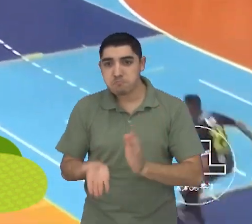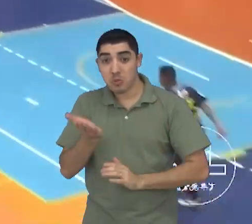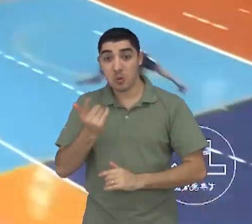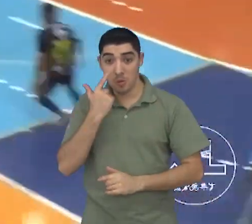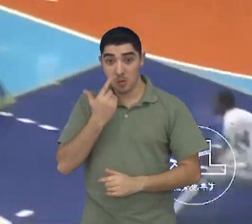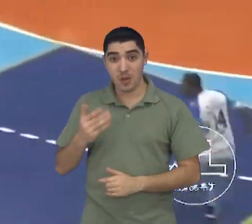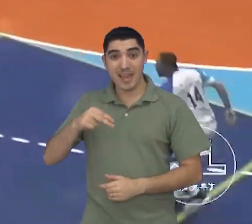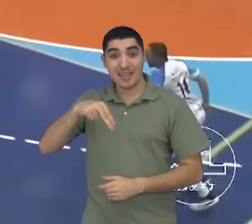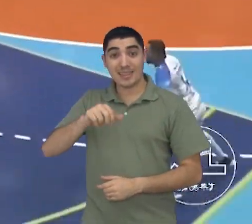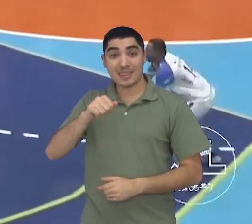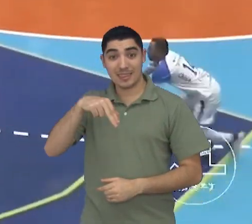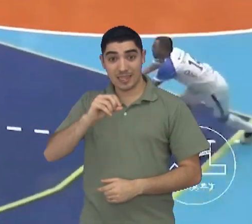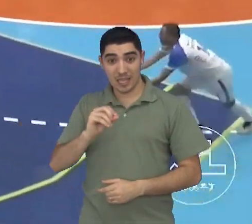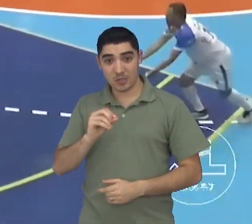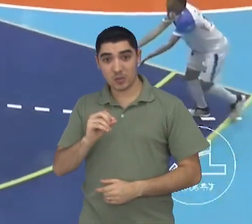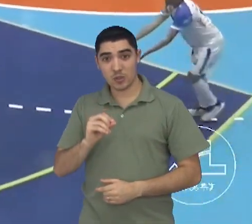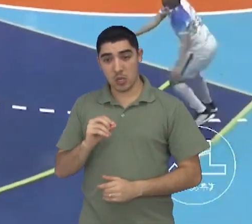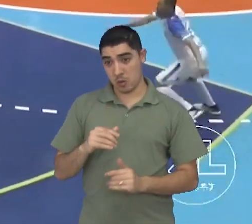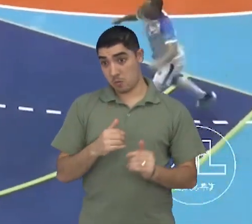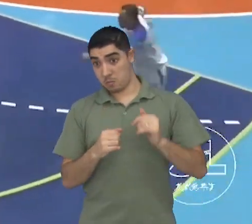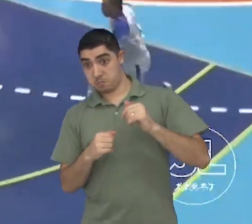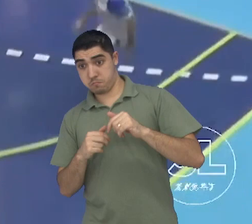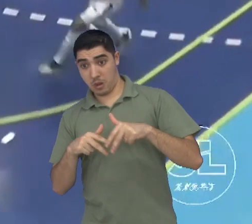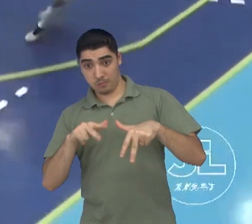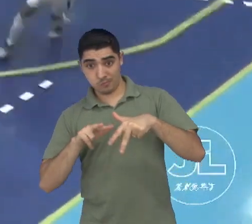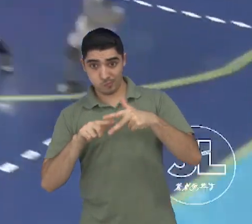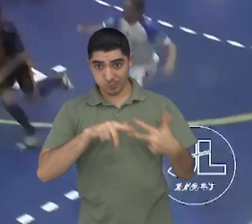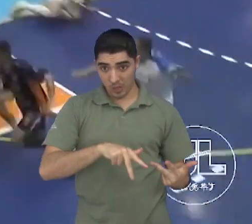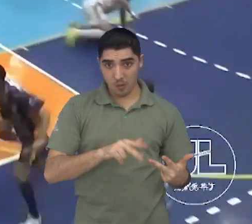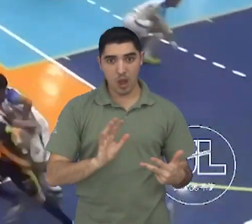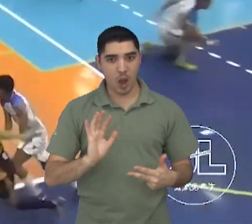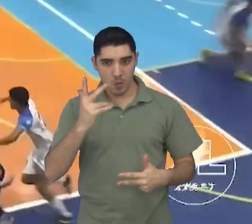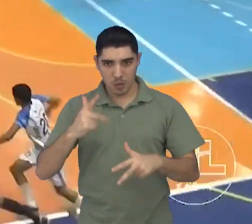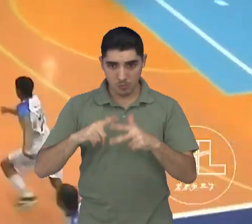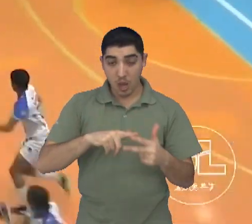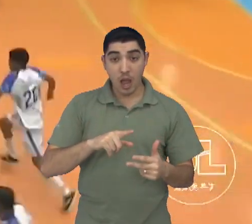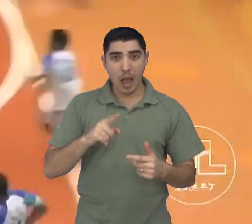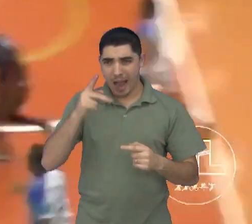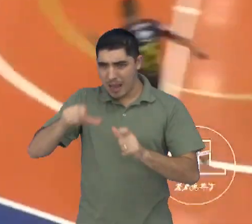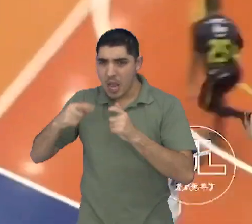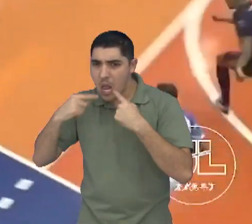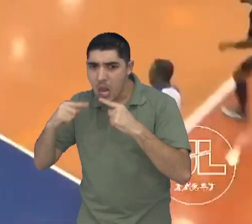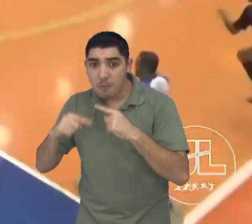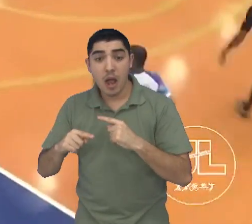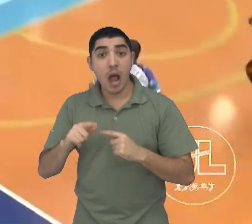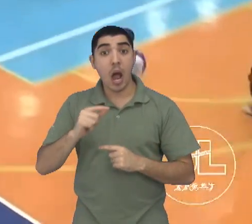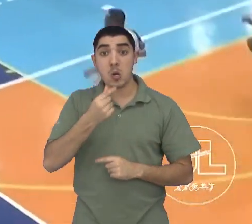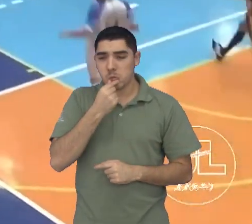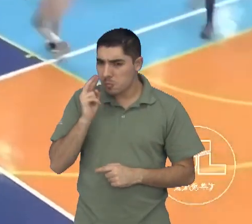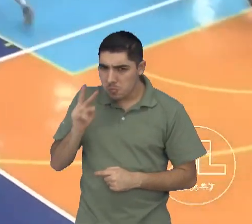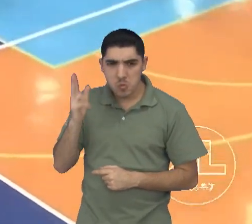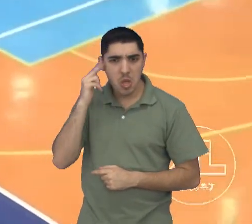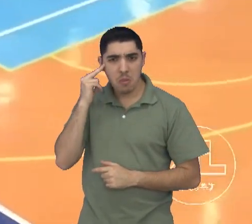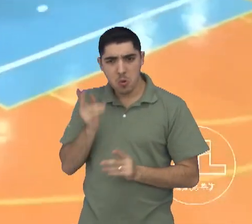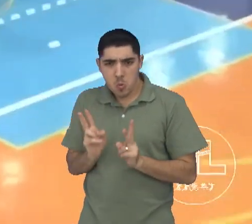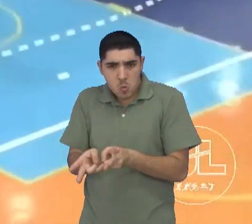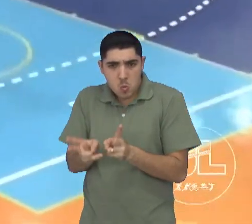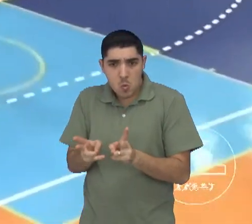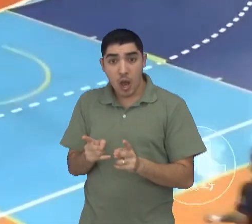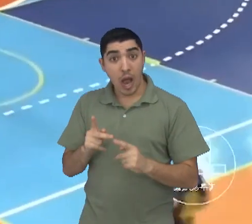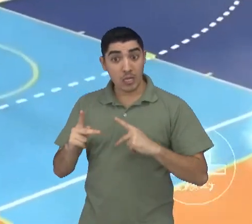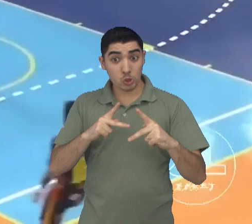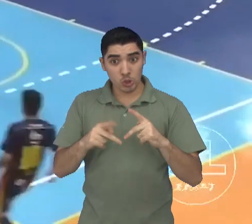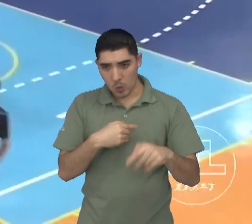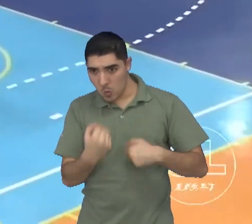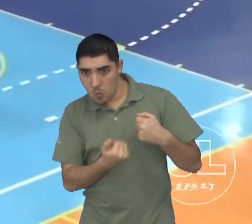pivô, o Nando, domina, aí ele sofre a falta, né? Enfim, o pessoal reclamou, o juiz não deu a falta e seguiu o lance. Aí o São José